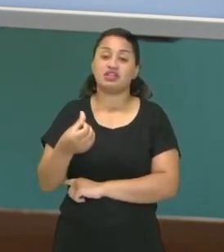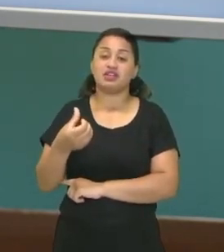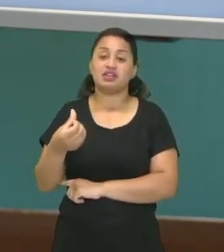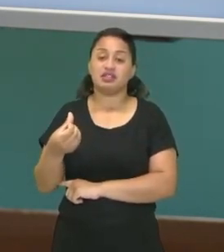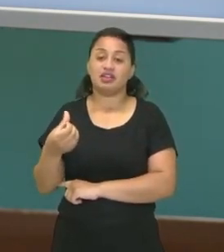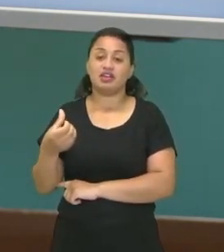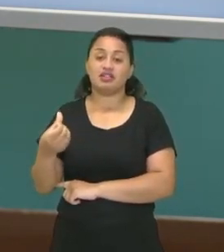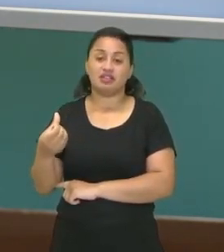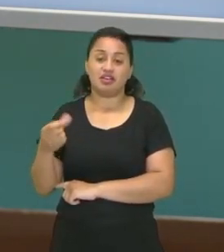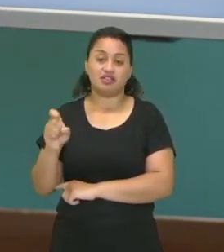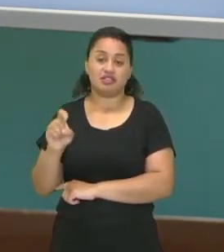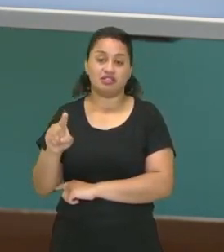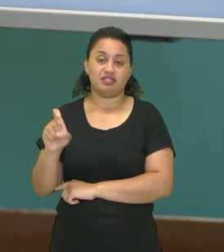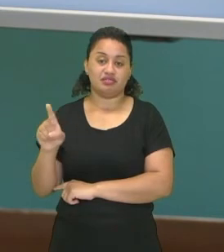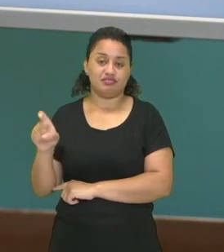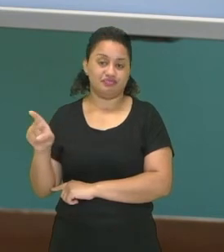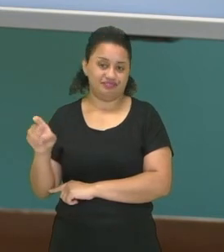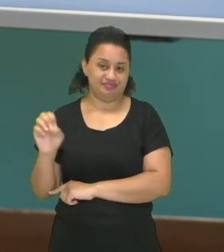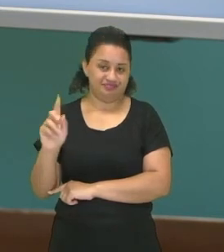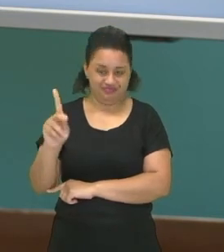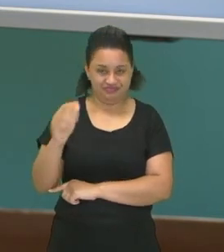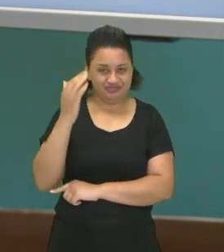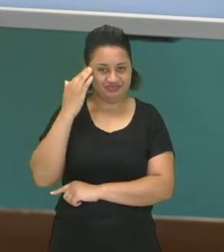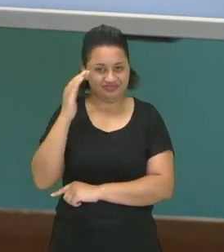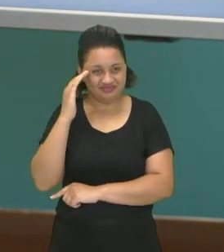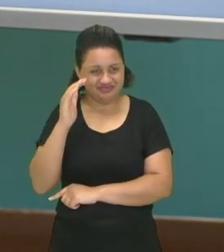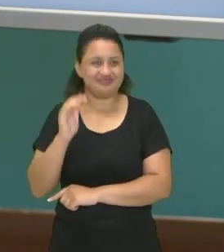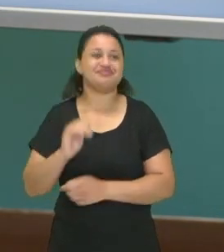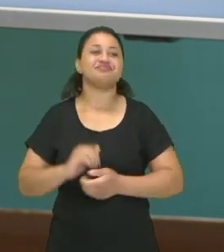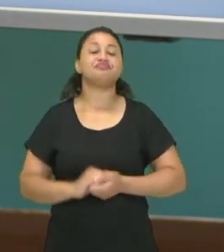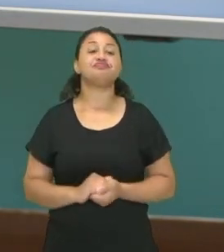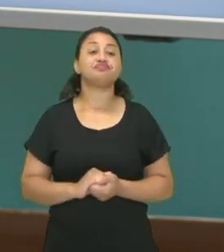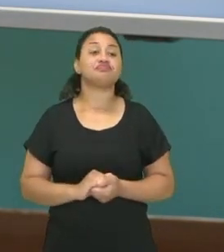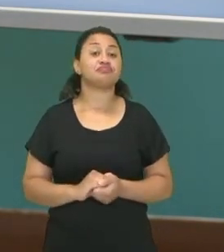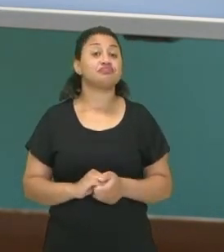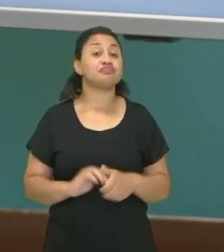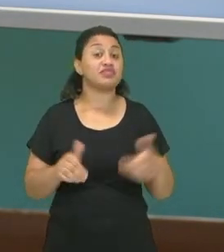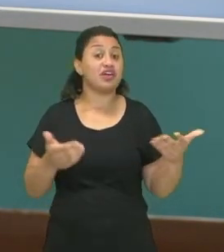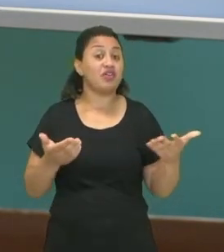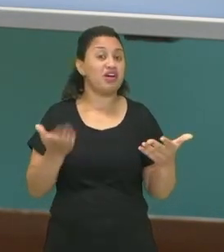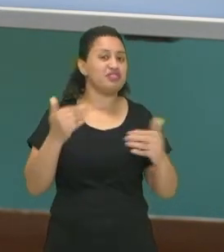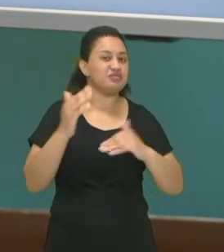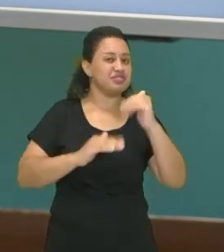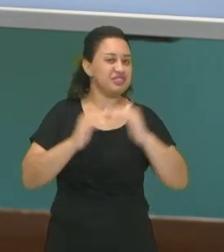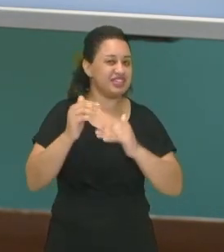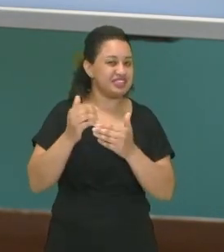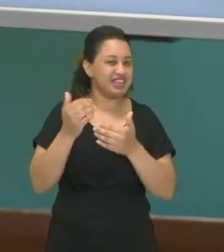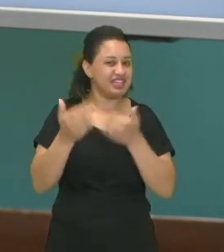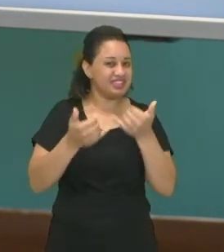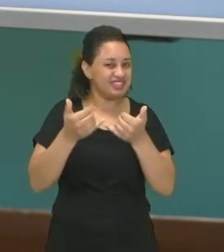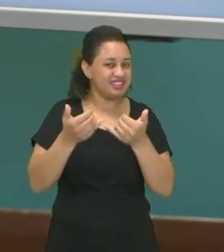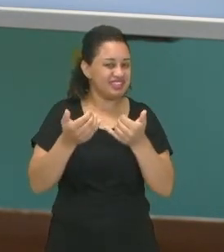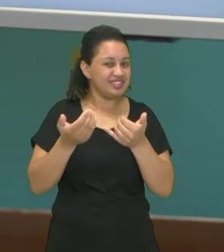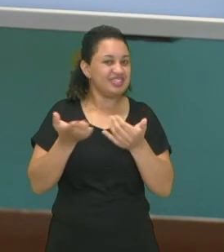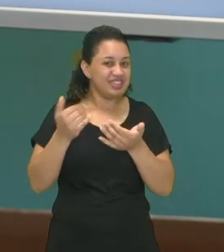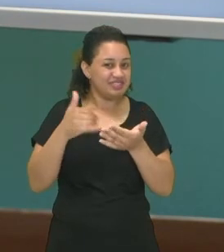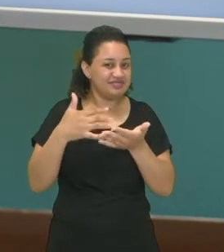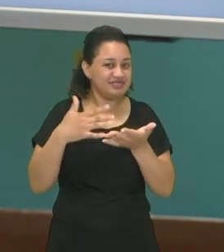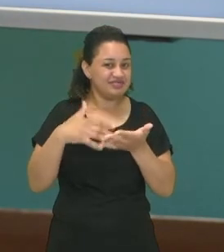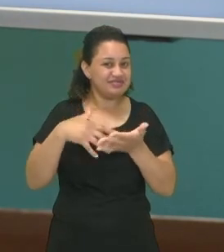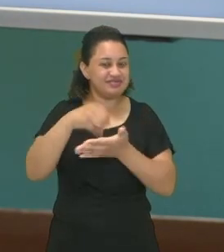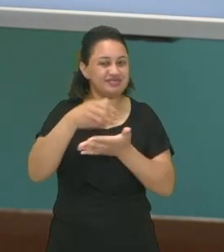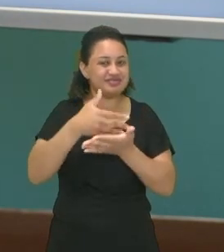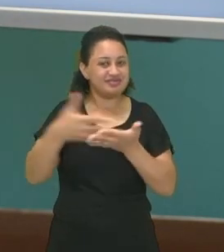fatorzinho 6, tá bom? Beleza? Ah, então tá joia. Então tá bom. E que tal a gente jogar um pouquinho agora? O que que vocês acham?